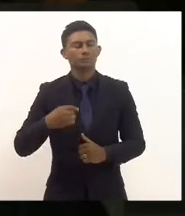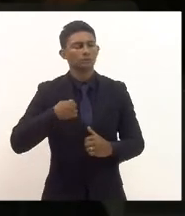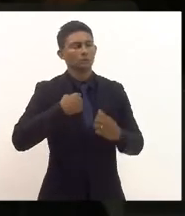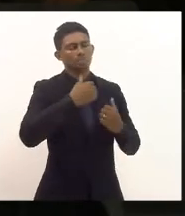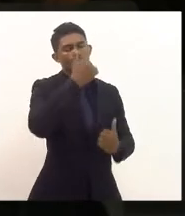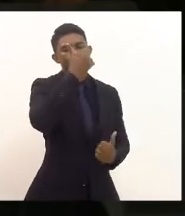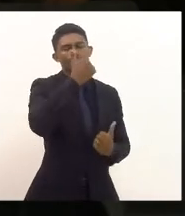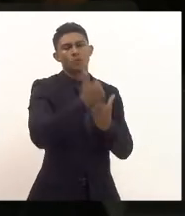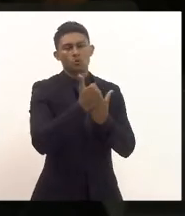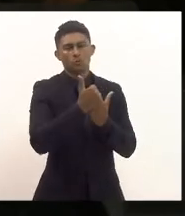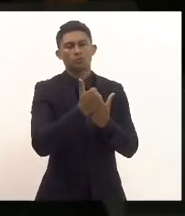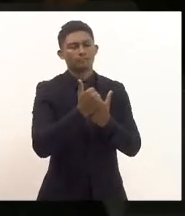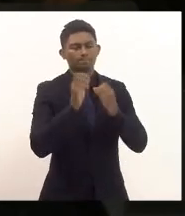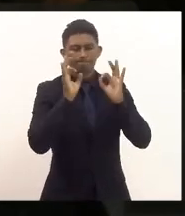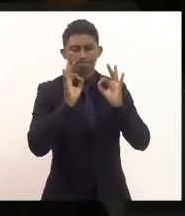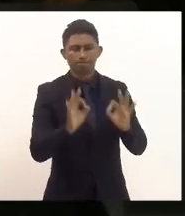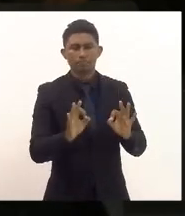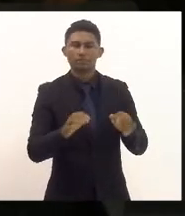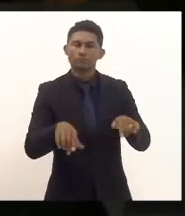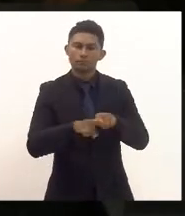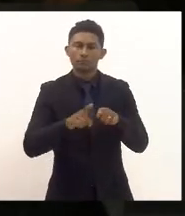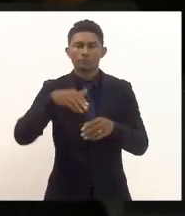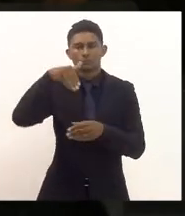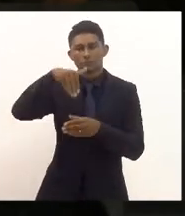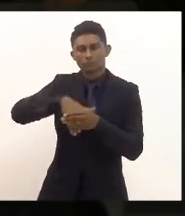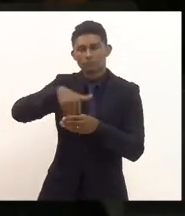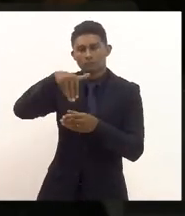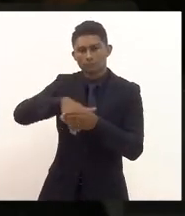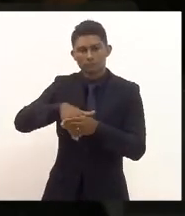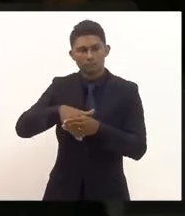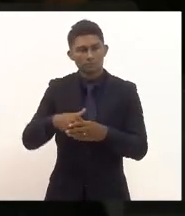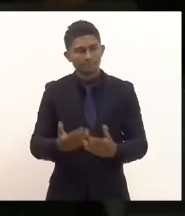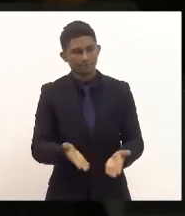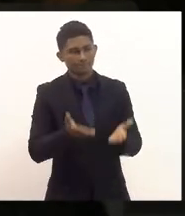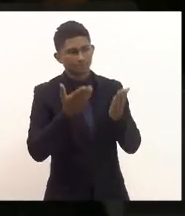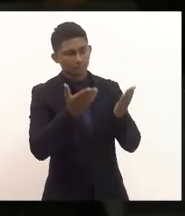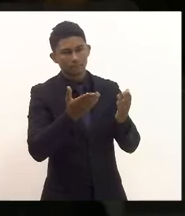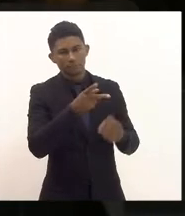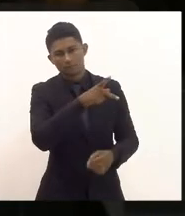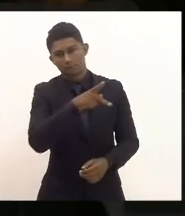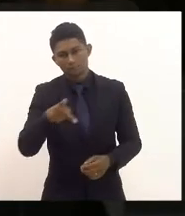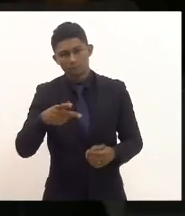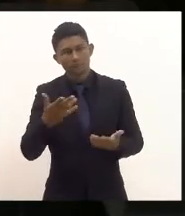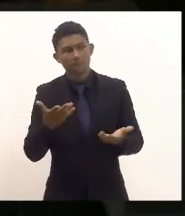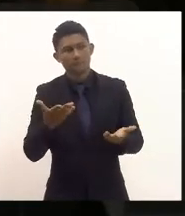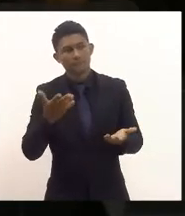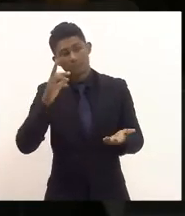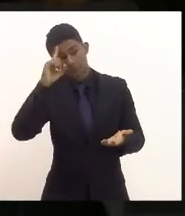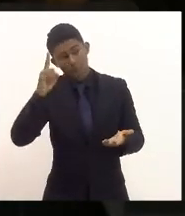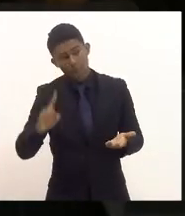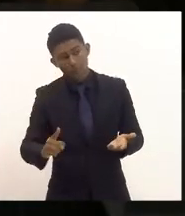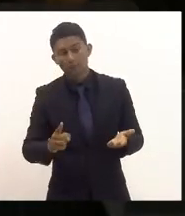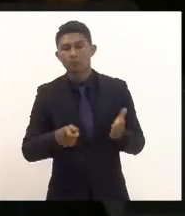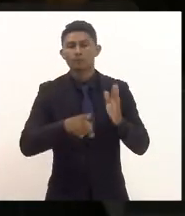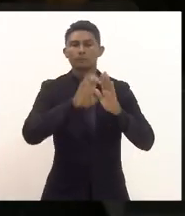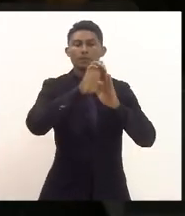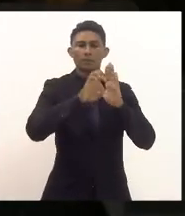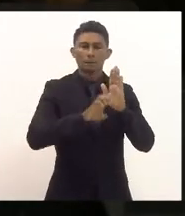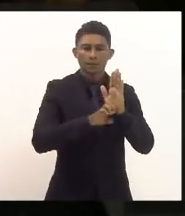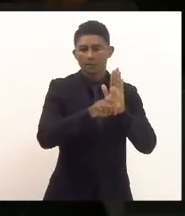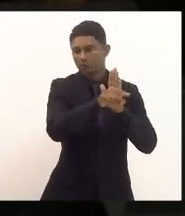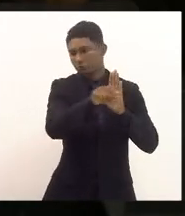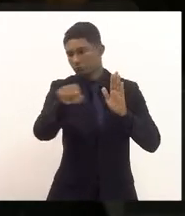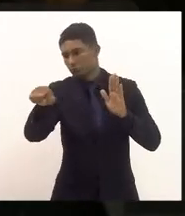apoio e o nosso voto não sei se o presidente quantas emendas foram